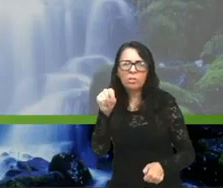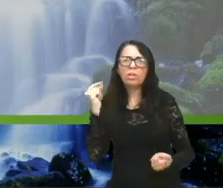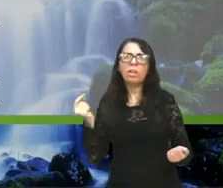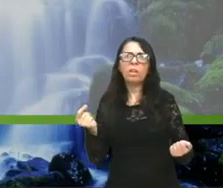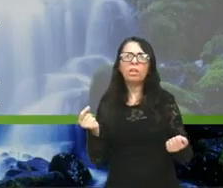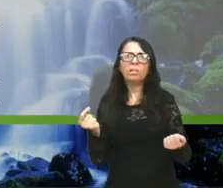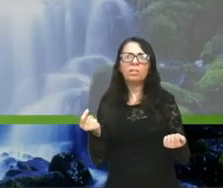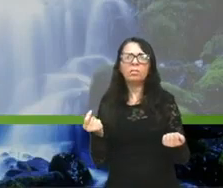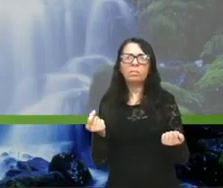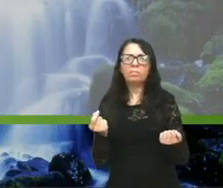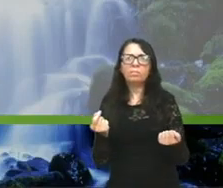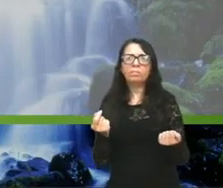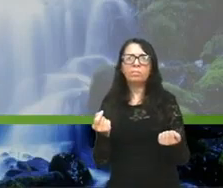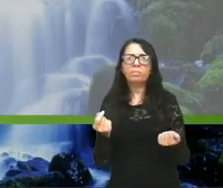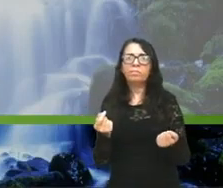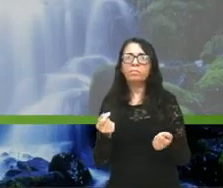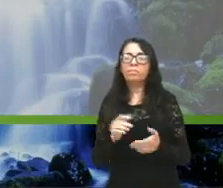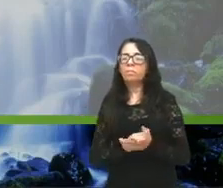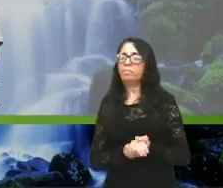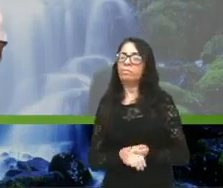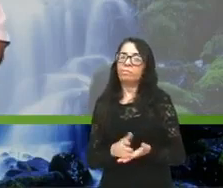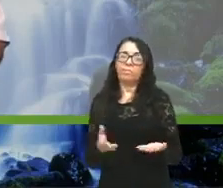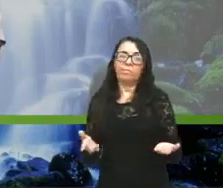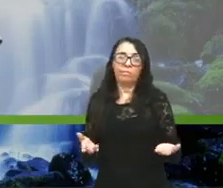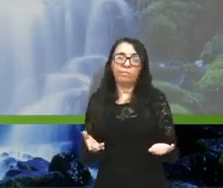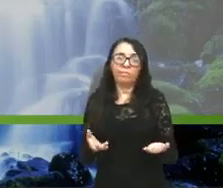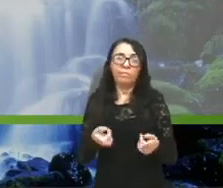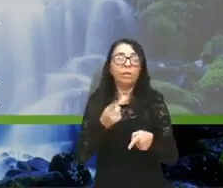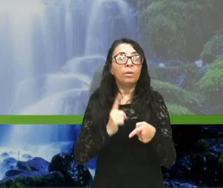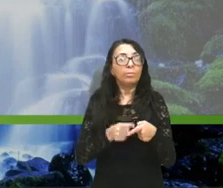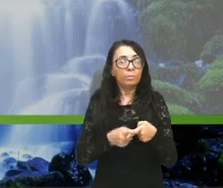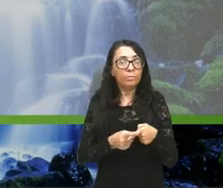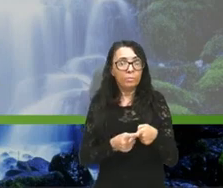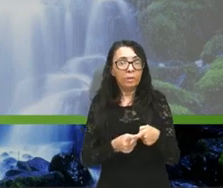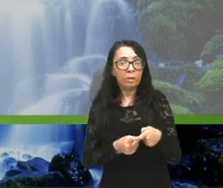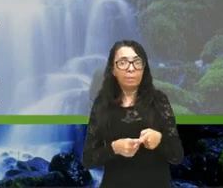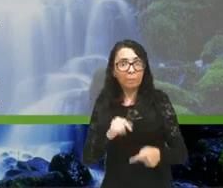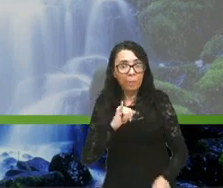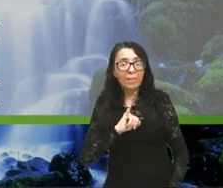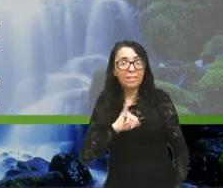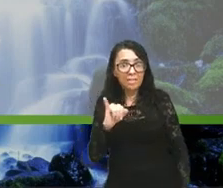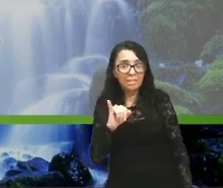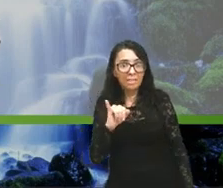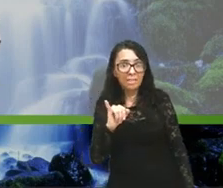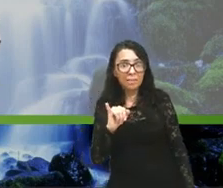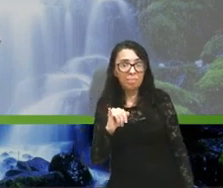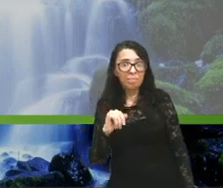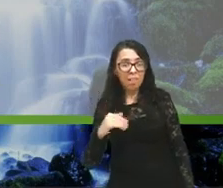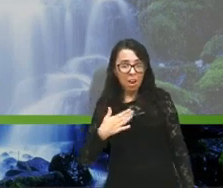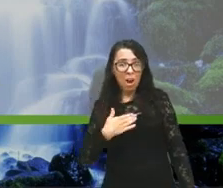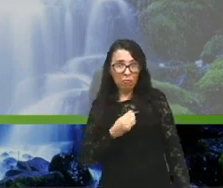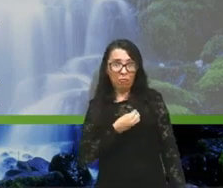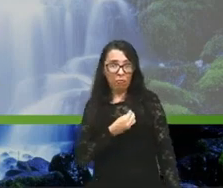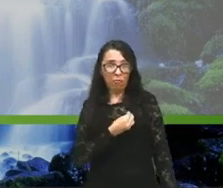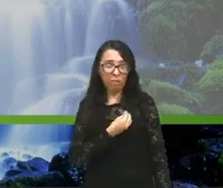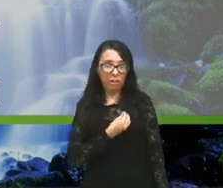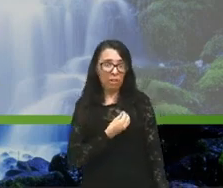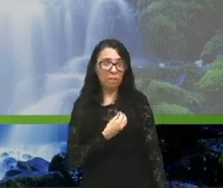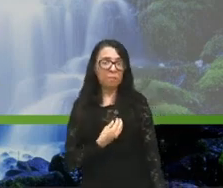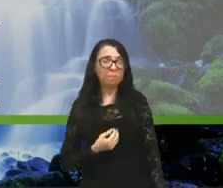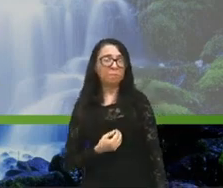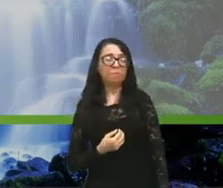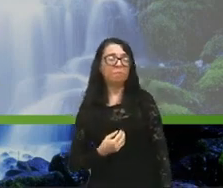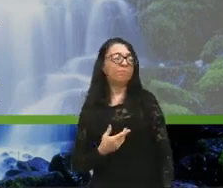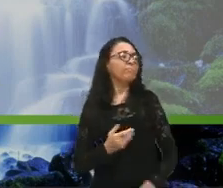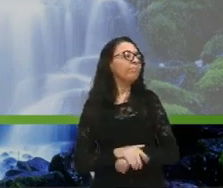que são piedosos buscam a Deus para a construção da vida, para construir uma